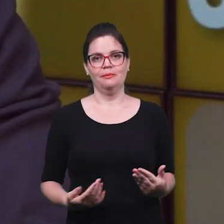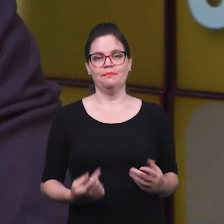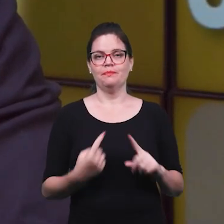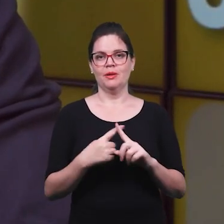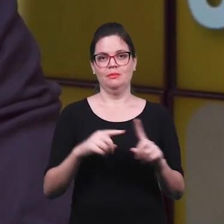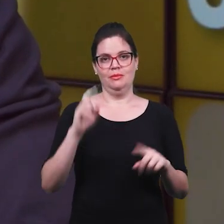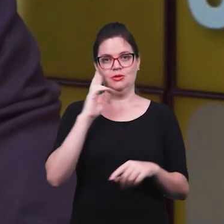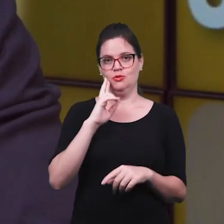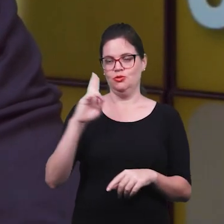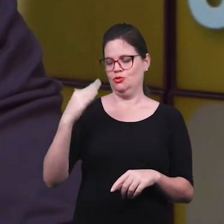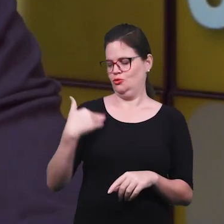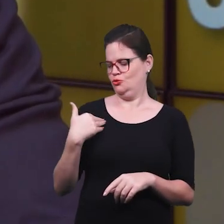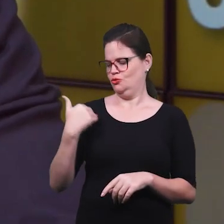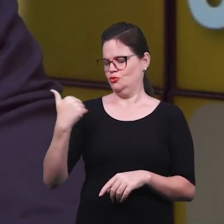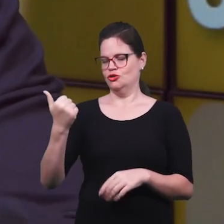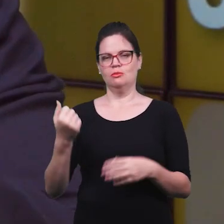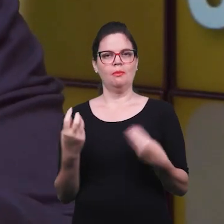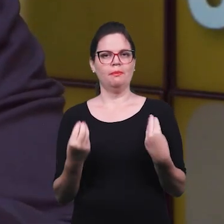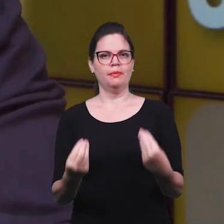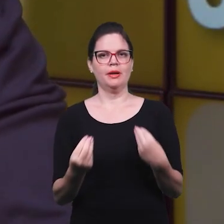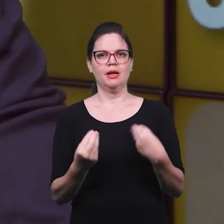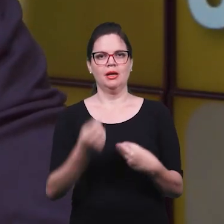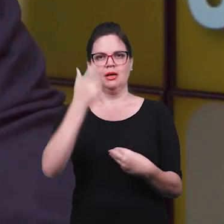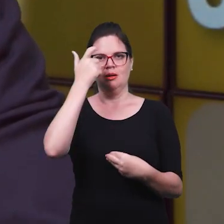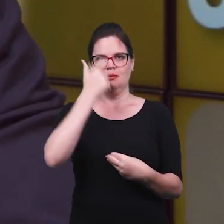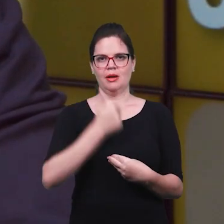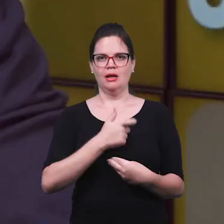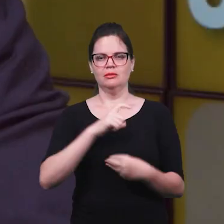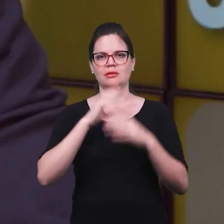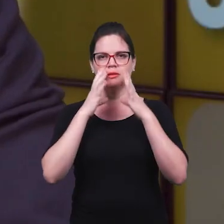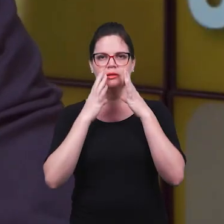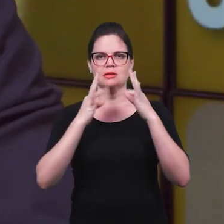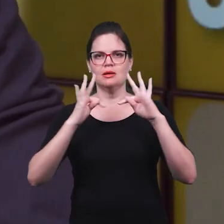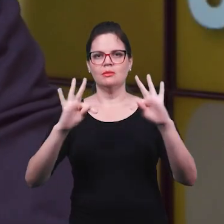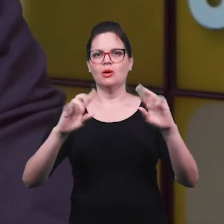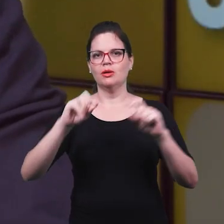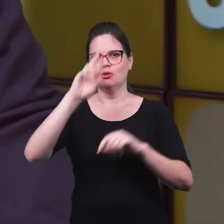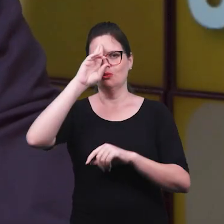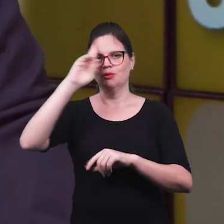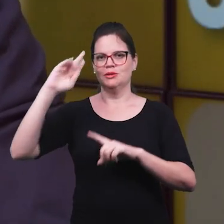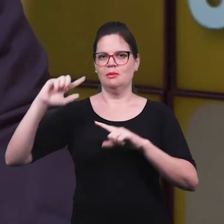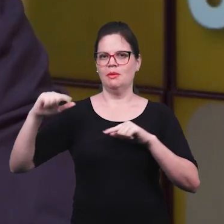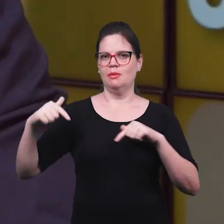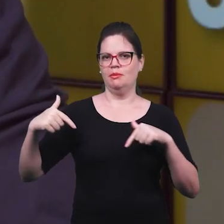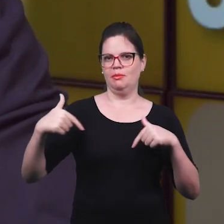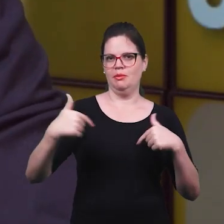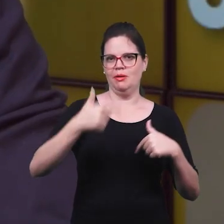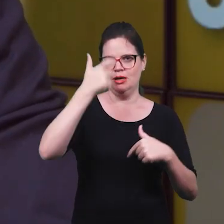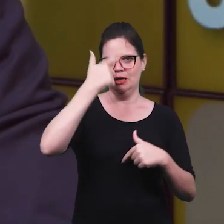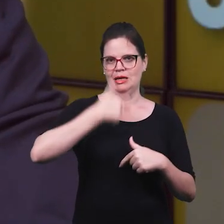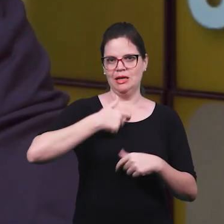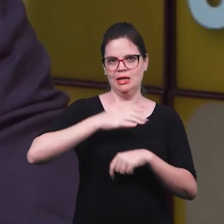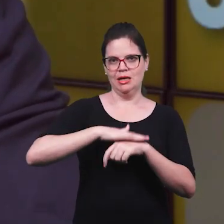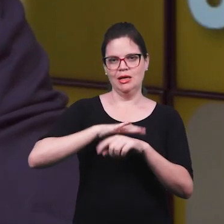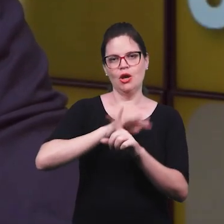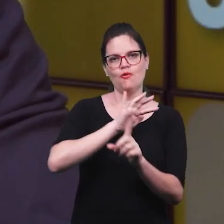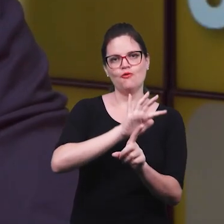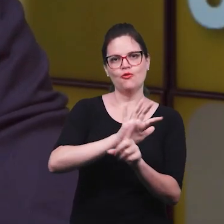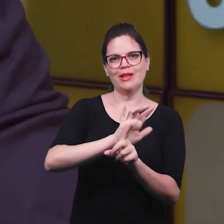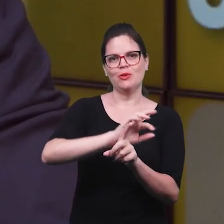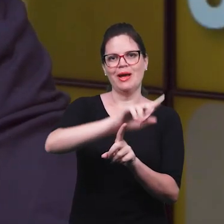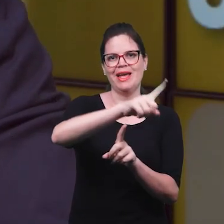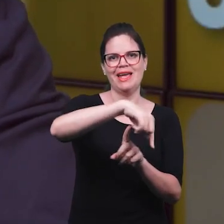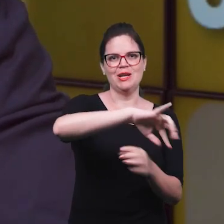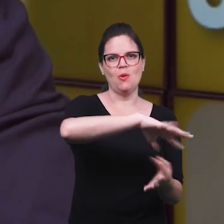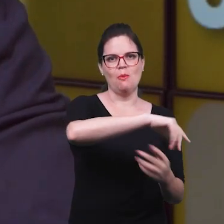vidas, sermos um reflexo da operação dele em nós e outros serem influenciados. Então,